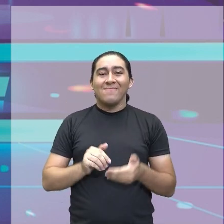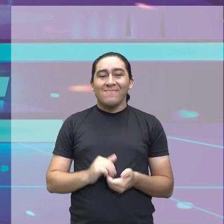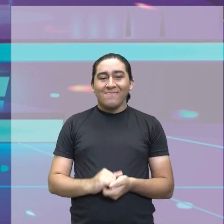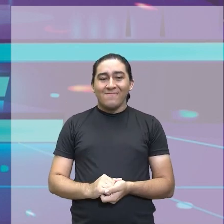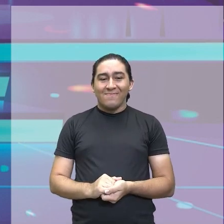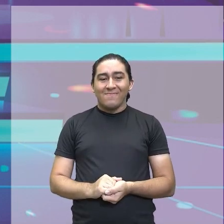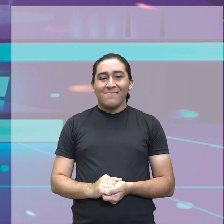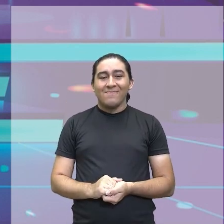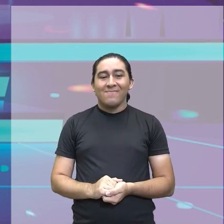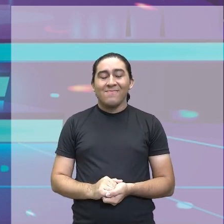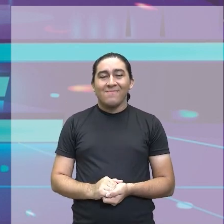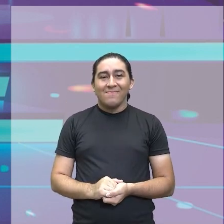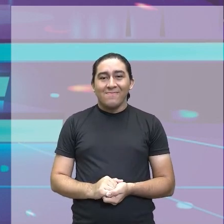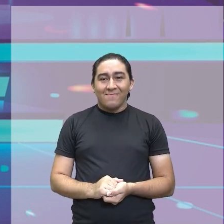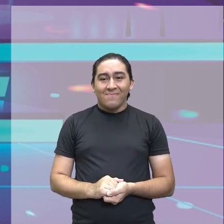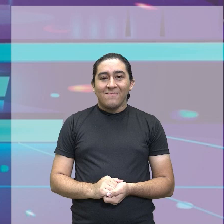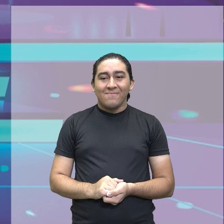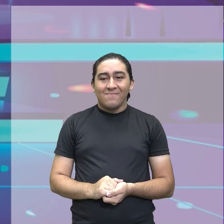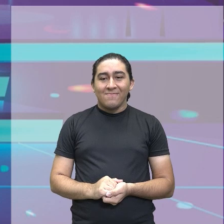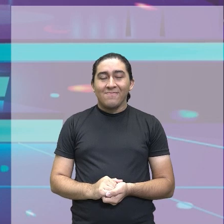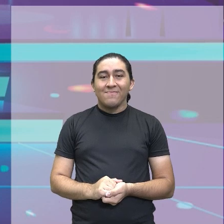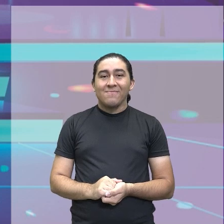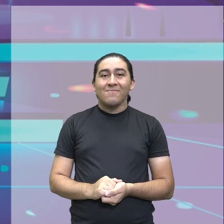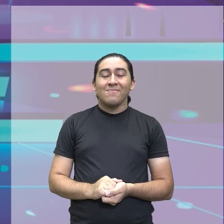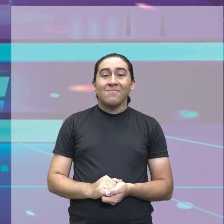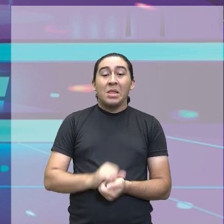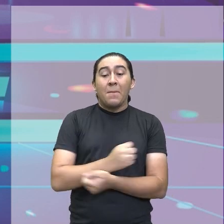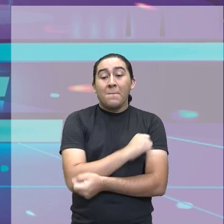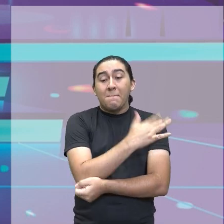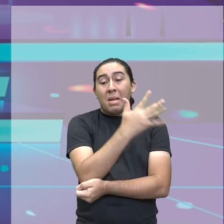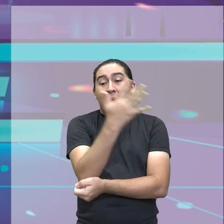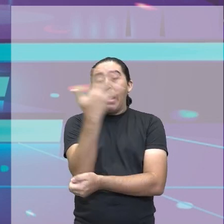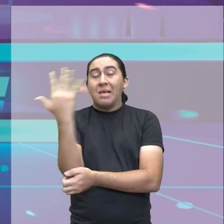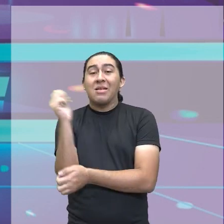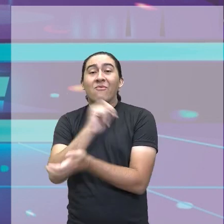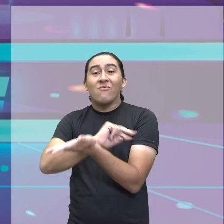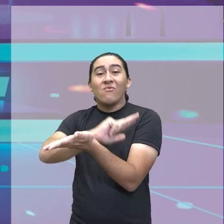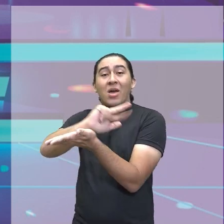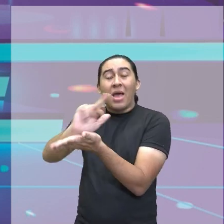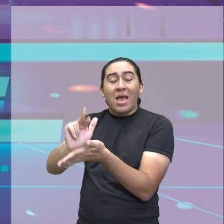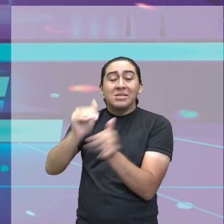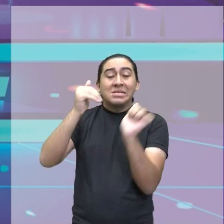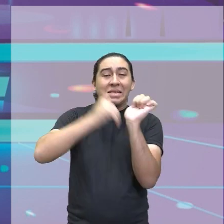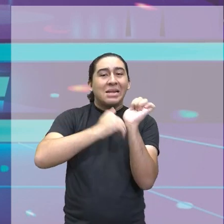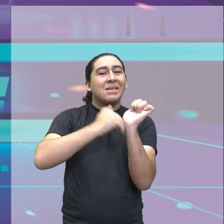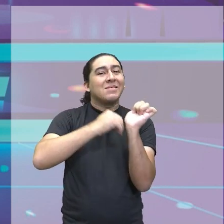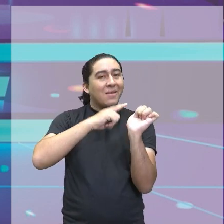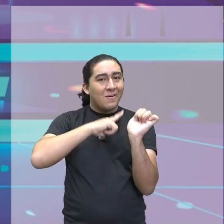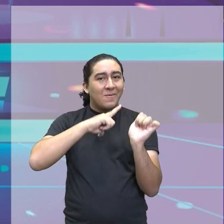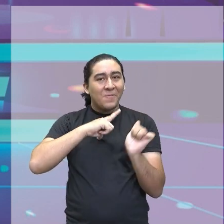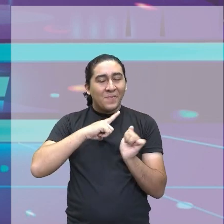navegar, nas profundezas da mata, segredos a desvendar,